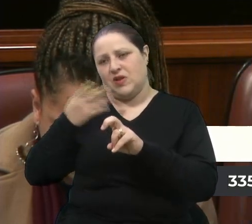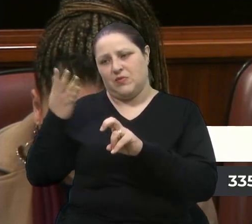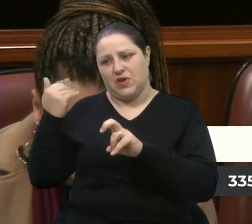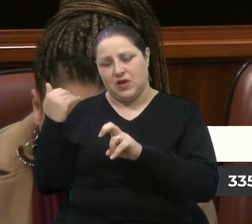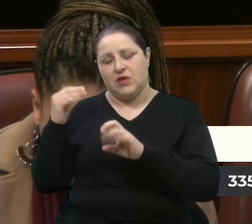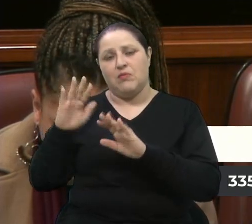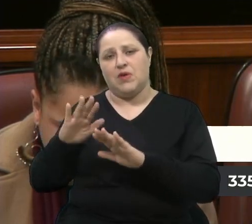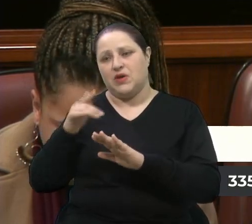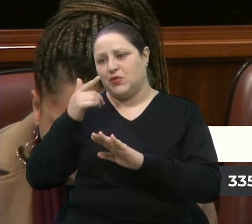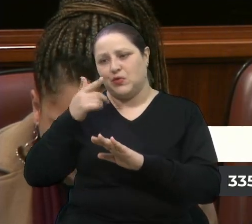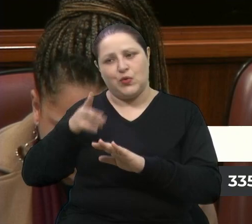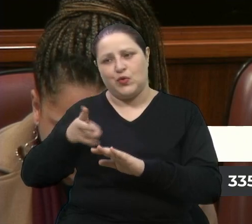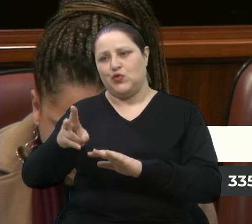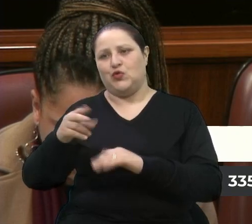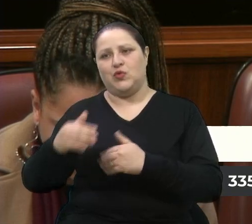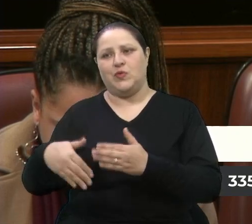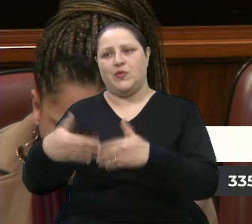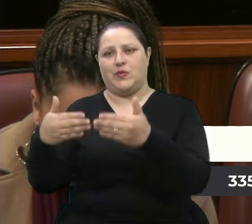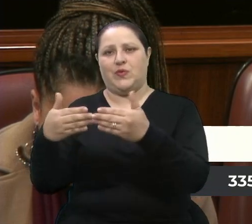deveria